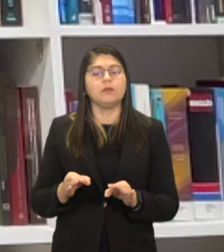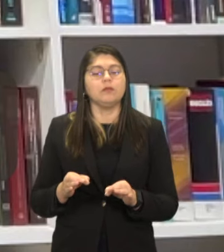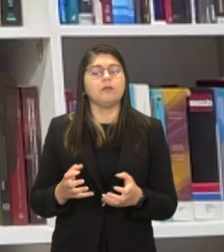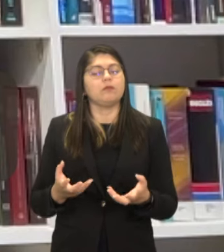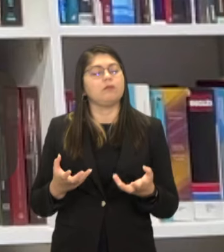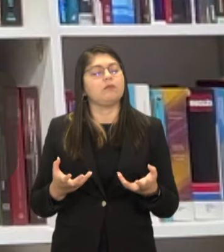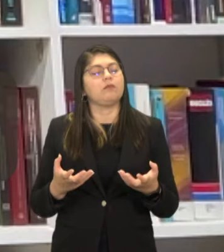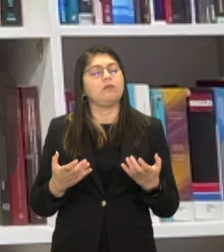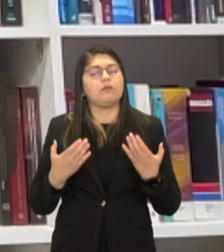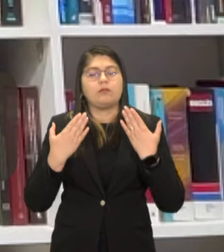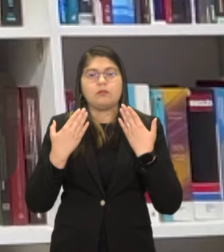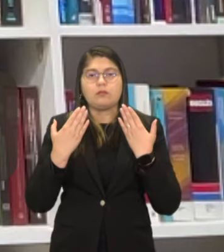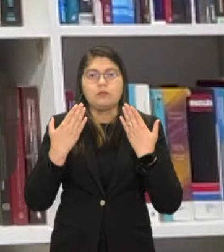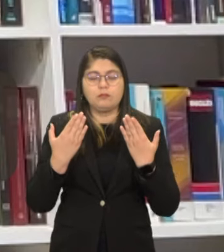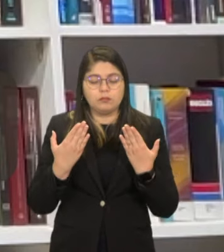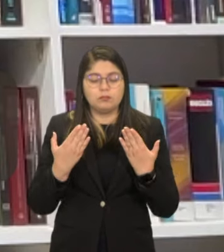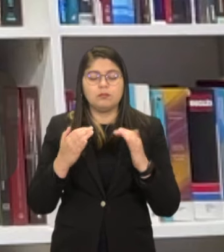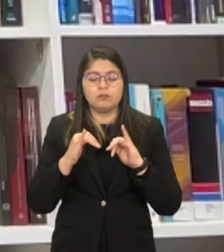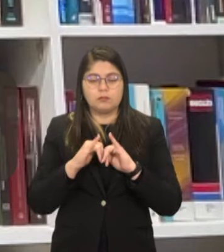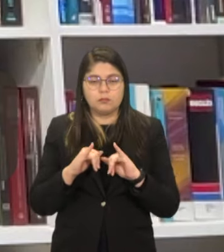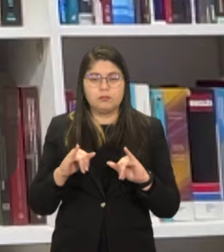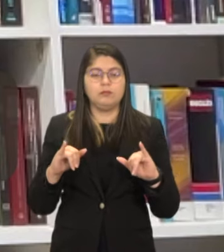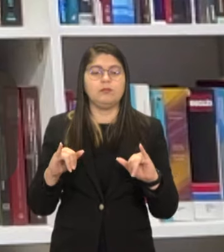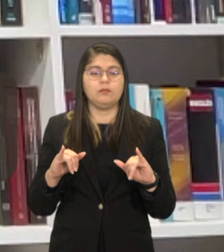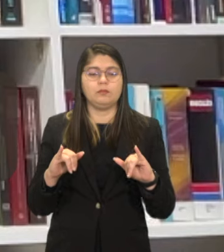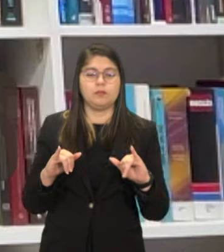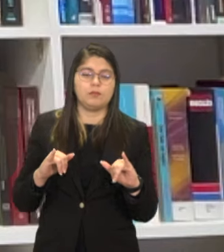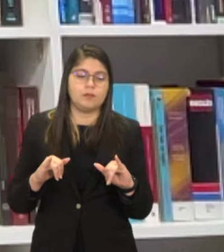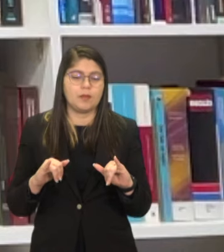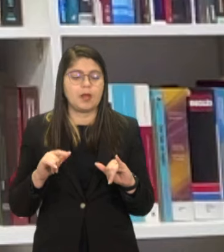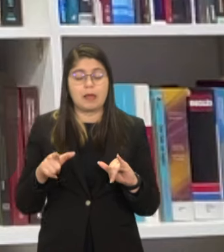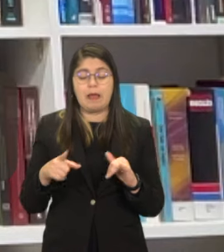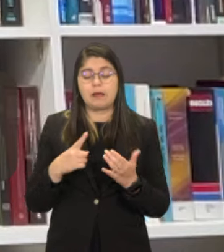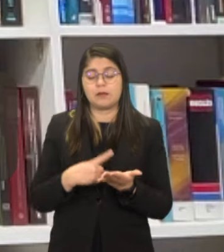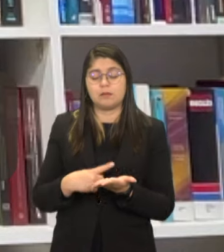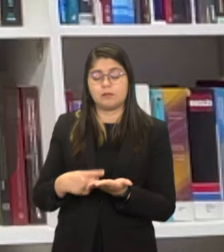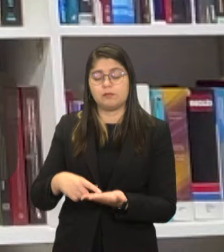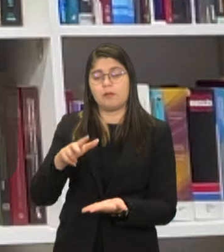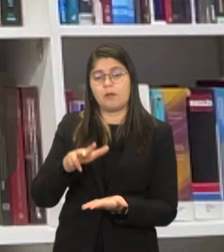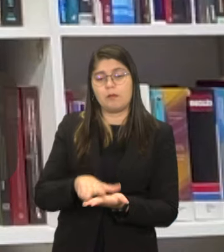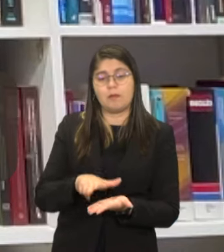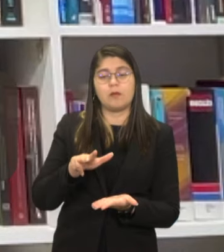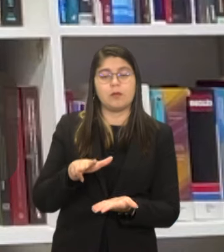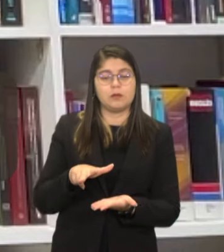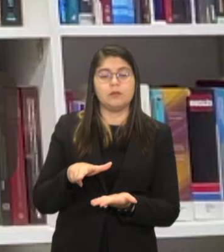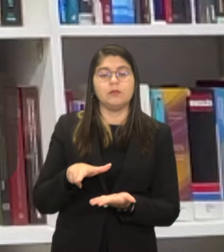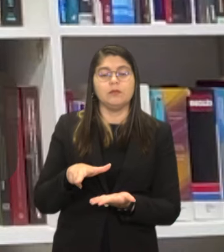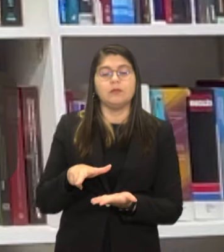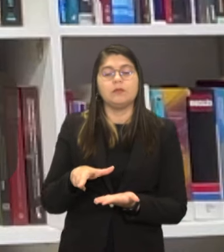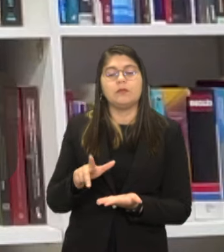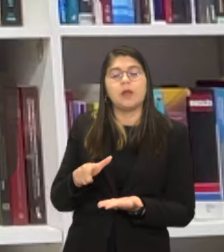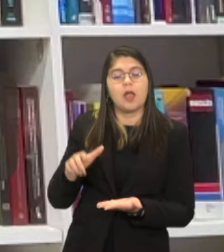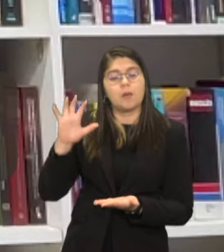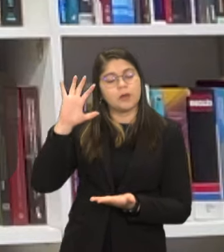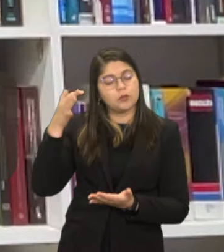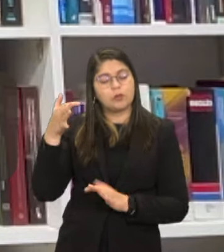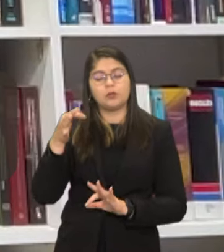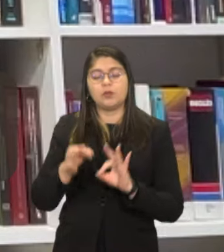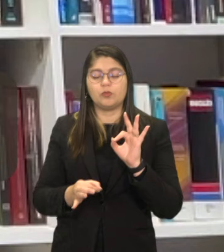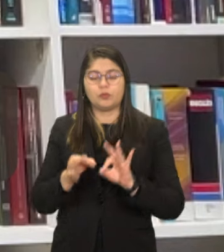aqui reafirmar que essa homologação, mercê de uma solução justa,